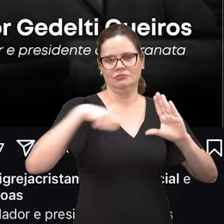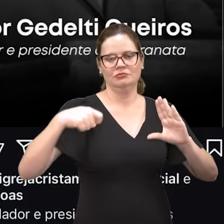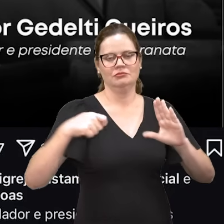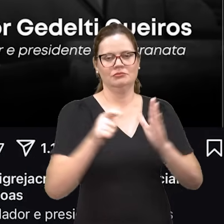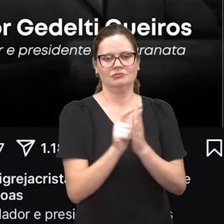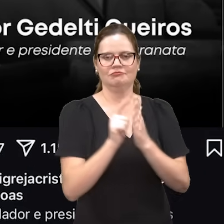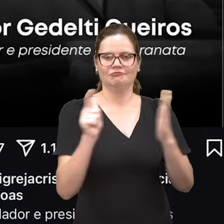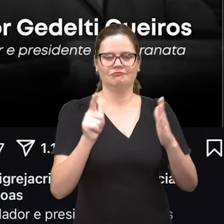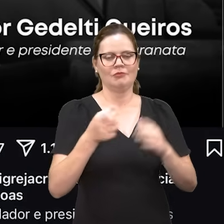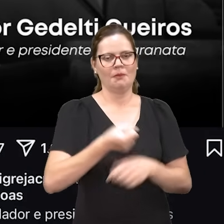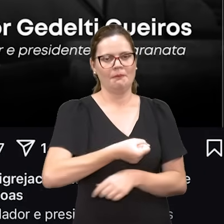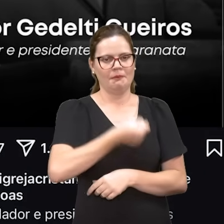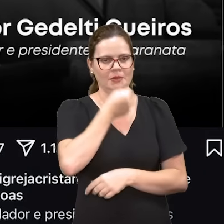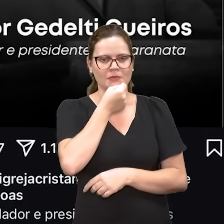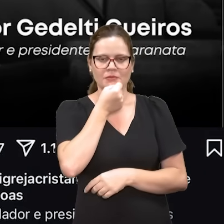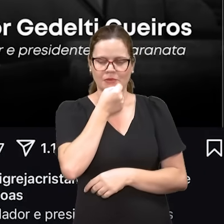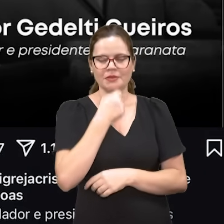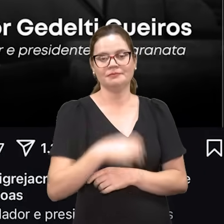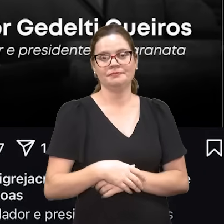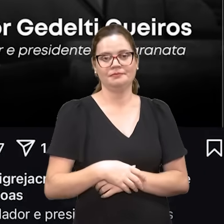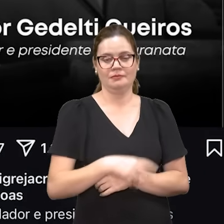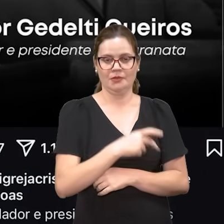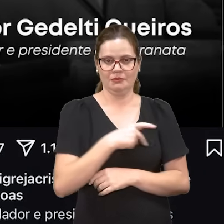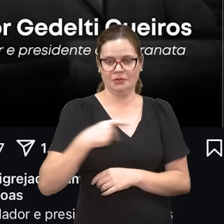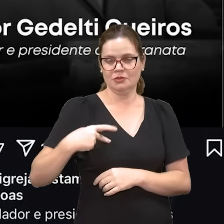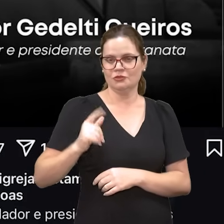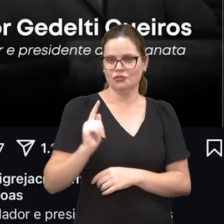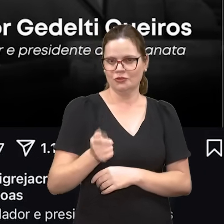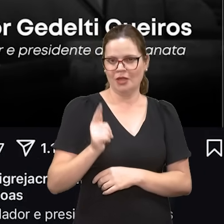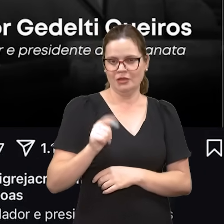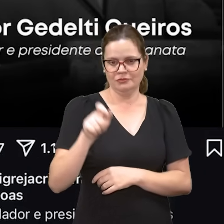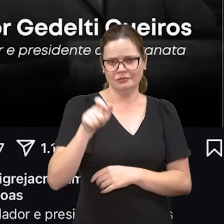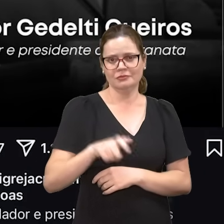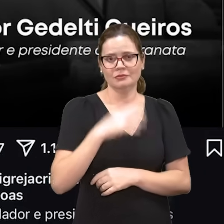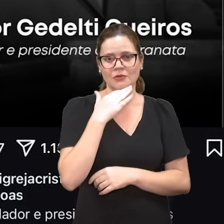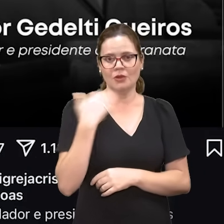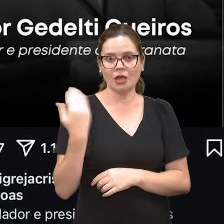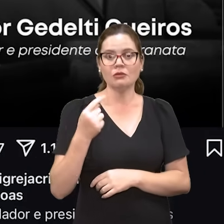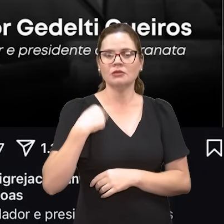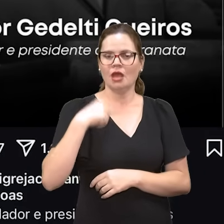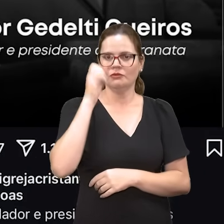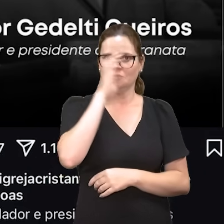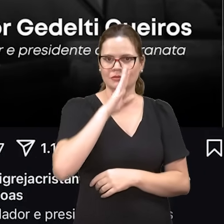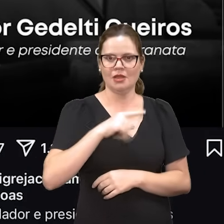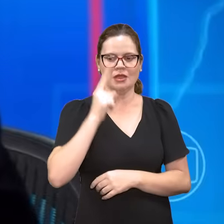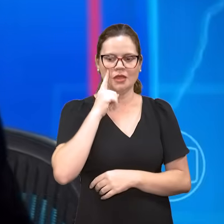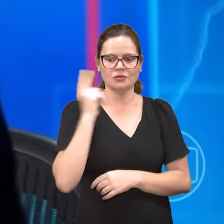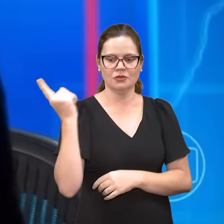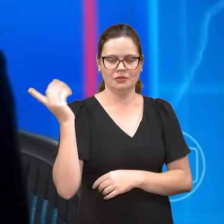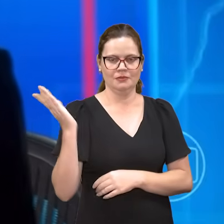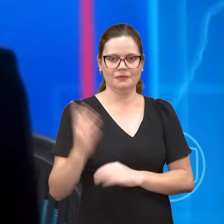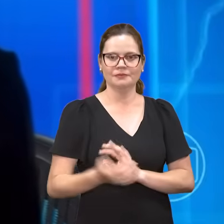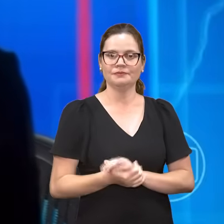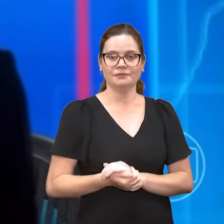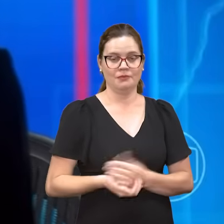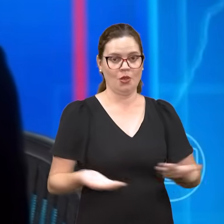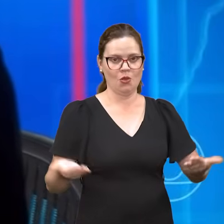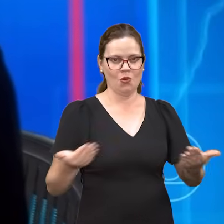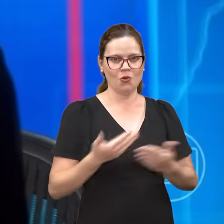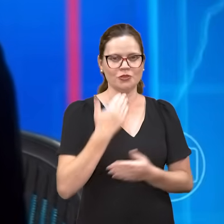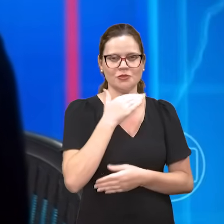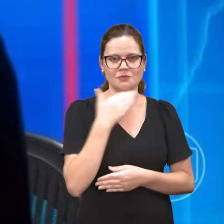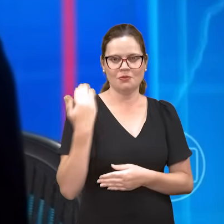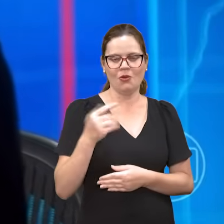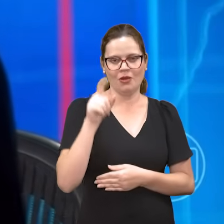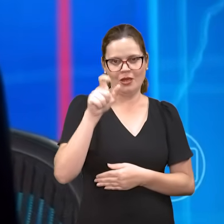midiáticas. A morte do pastor Gedeuti Gueiros foi noticiada no Jornal Nacional. Confira o vídeo. Morreu hoje o fundador e